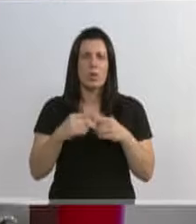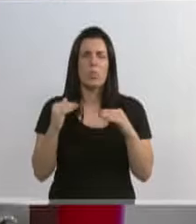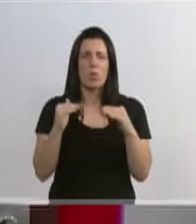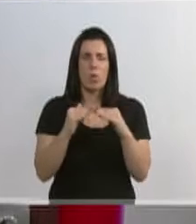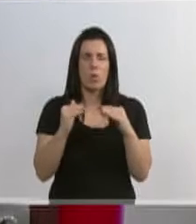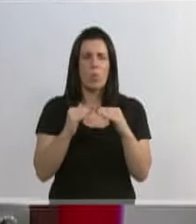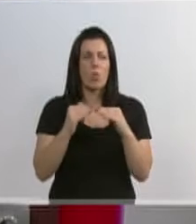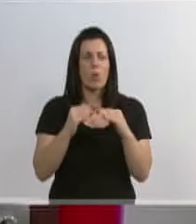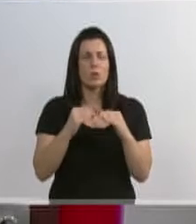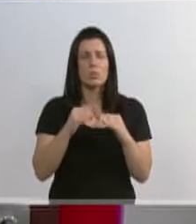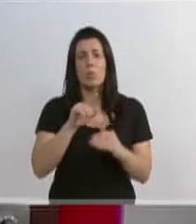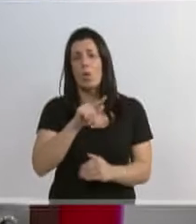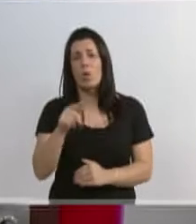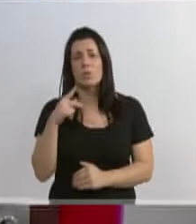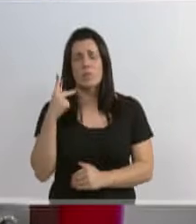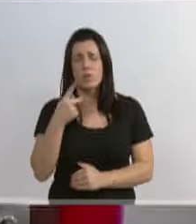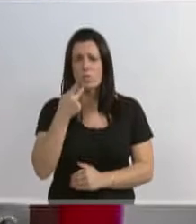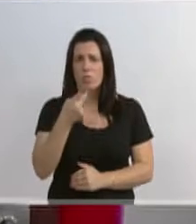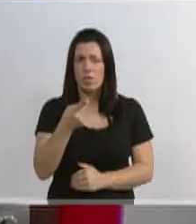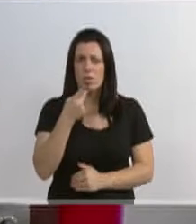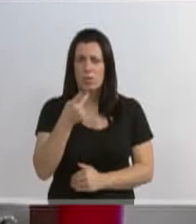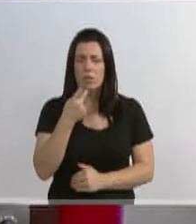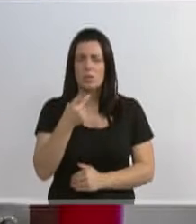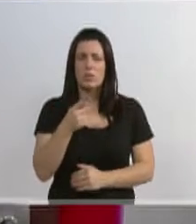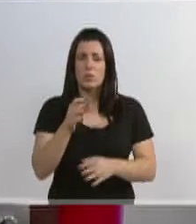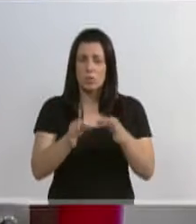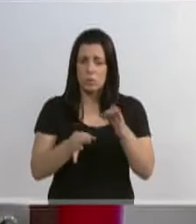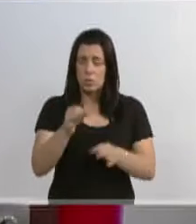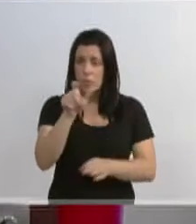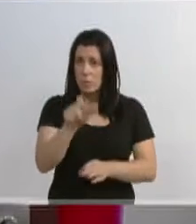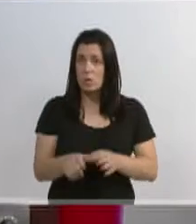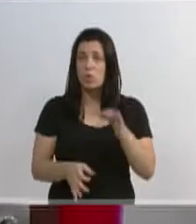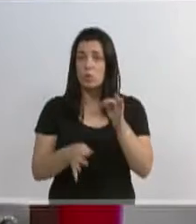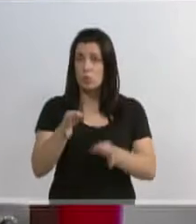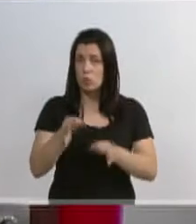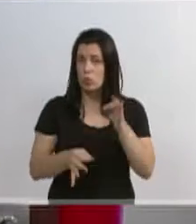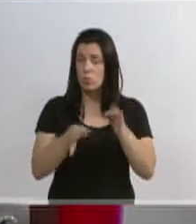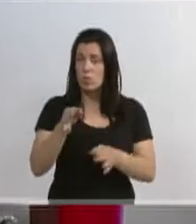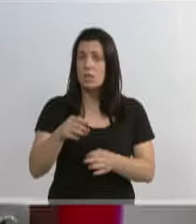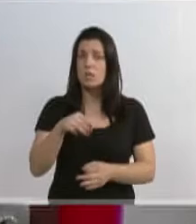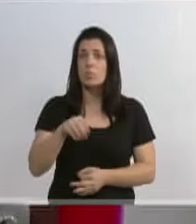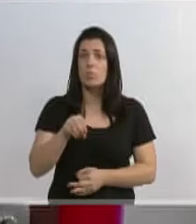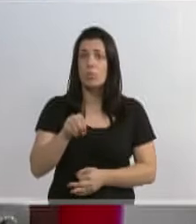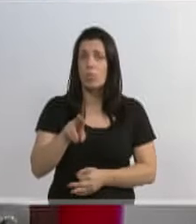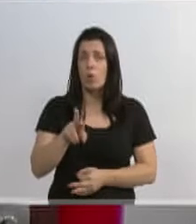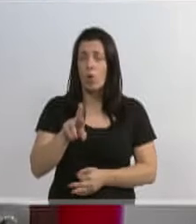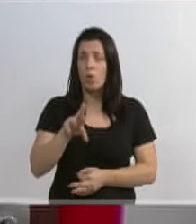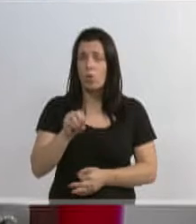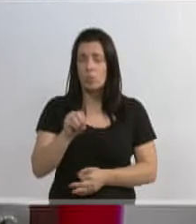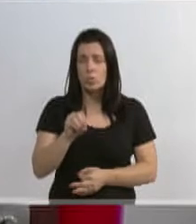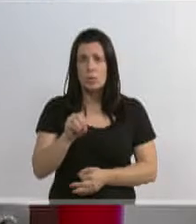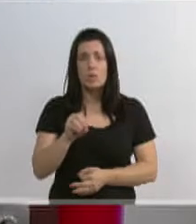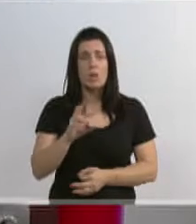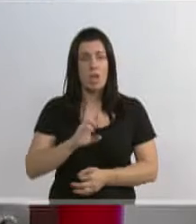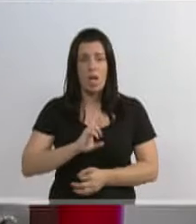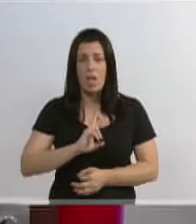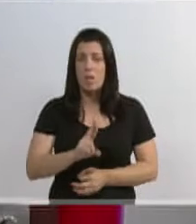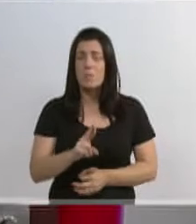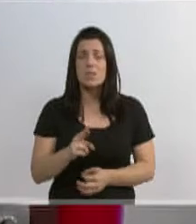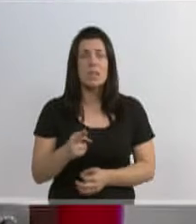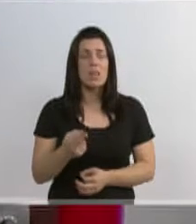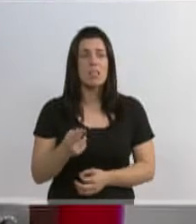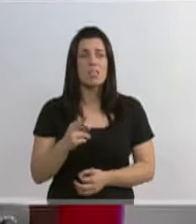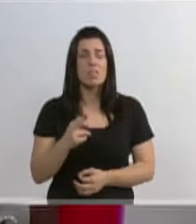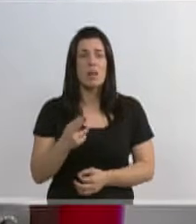palavras que já foram ditas aqui. O juiz Sérgio Moro, hoje, vereador Marquinhos da Rosa, como Vossa Excelência colocou, representa a esperança